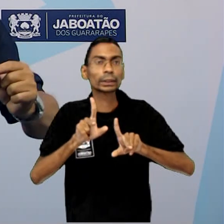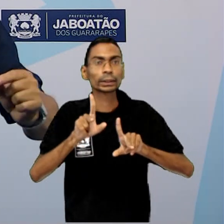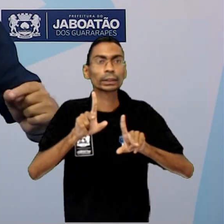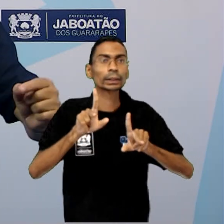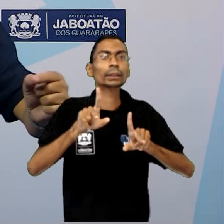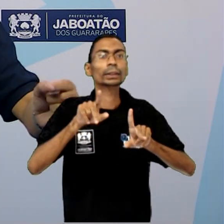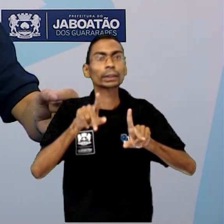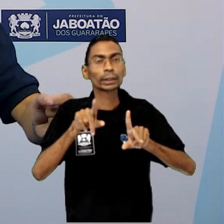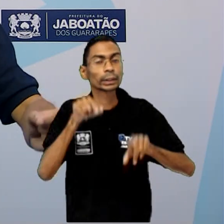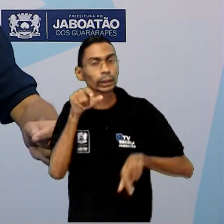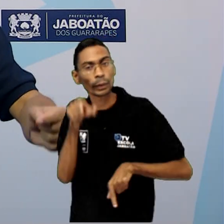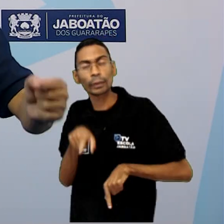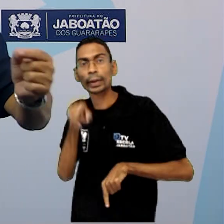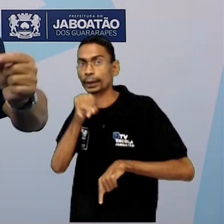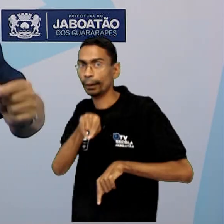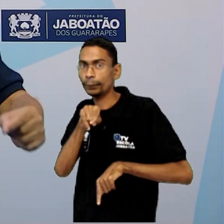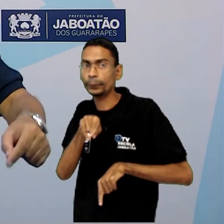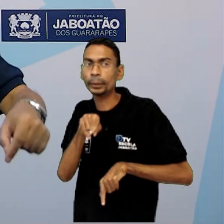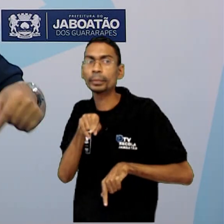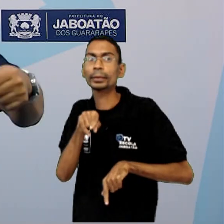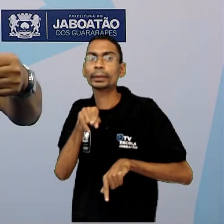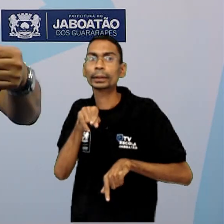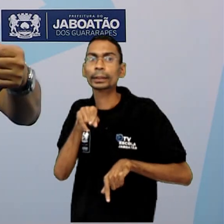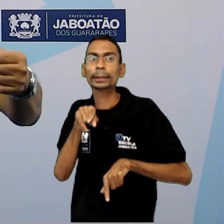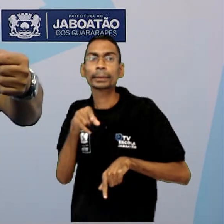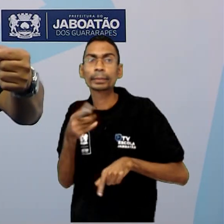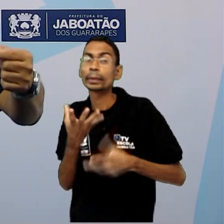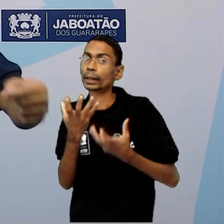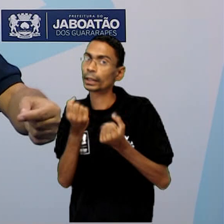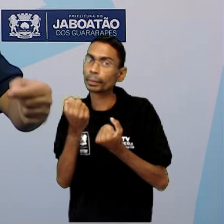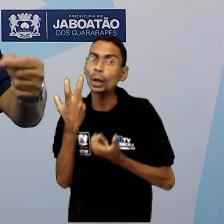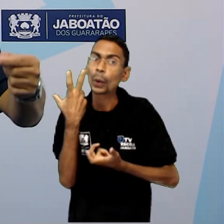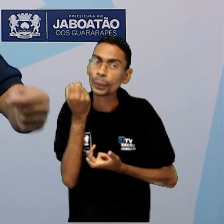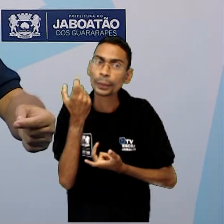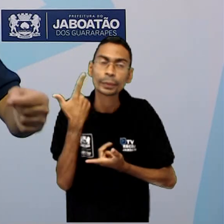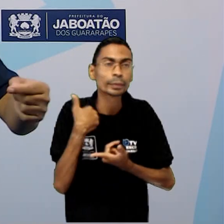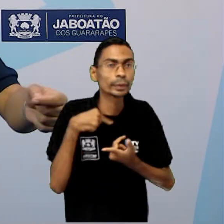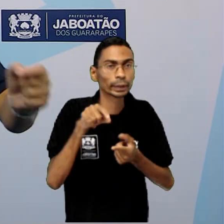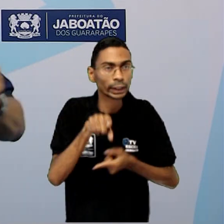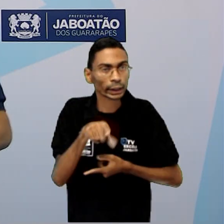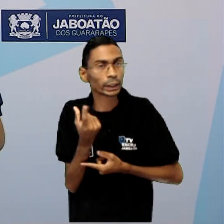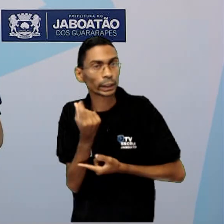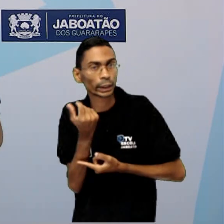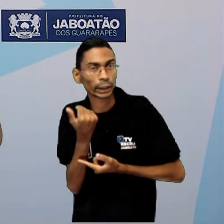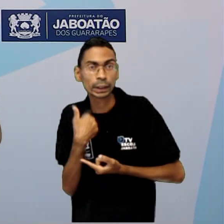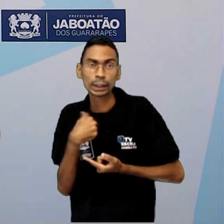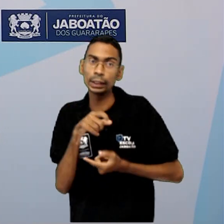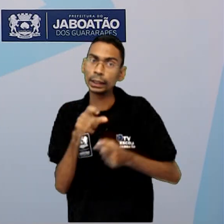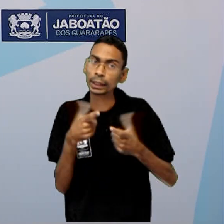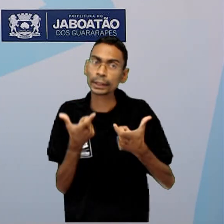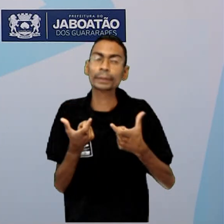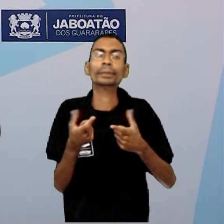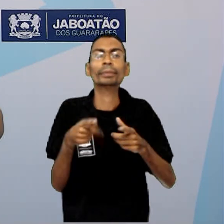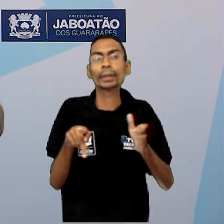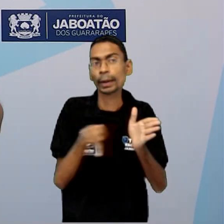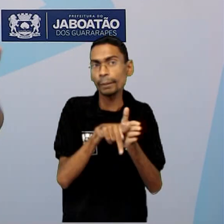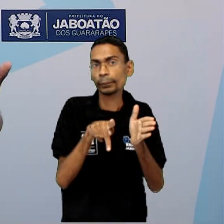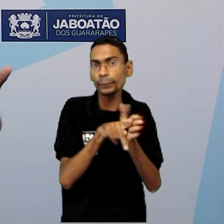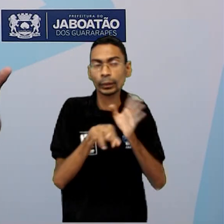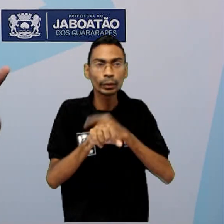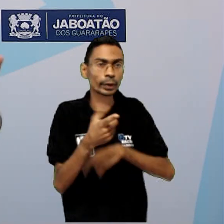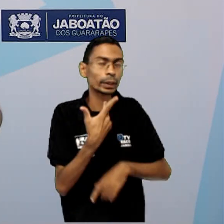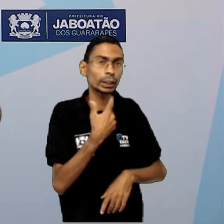né, a sesmaria, e a sesmaria era de propriedade privada desse sesmeeiro. Beleza? Então, o